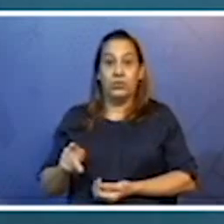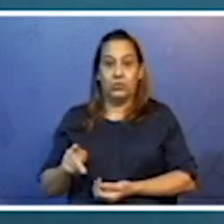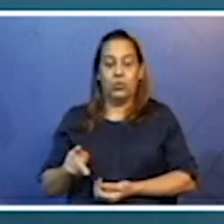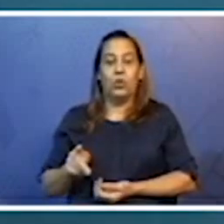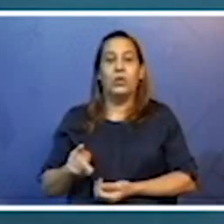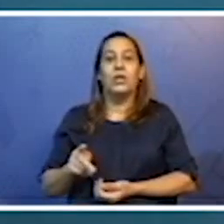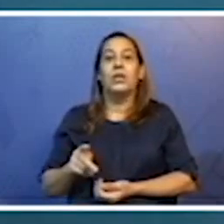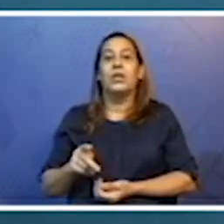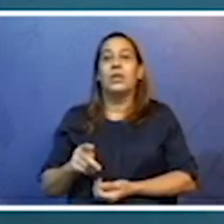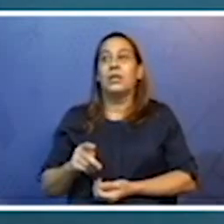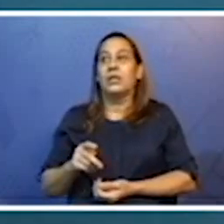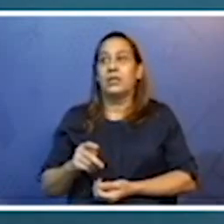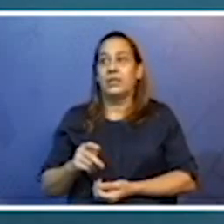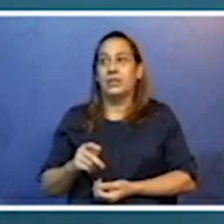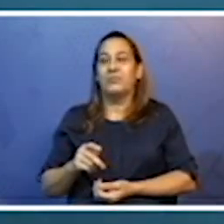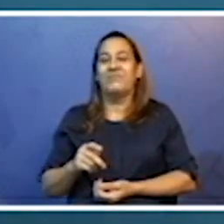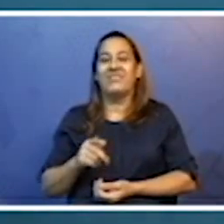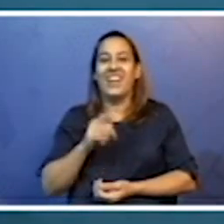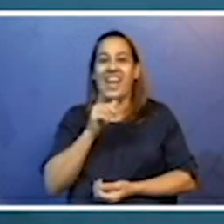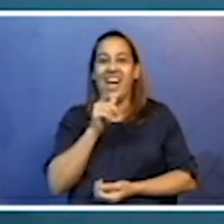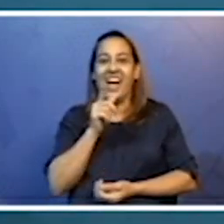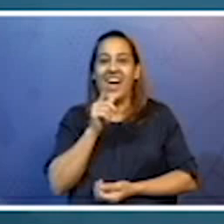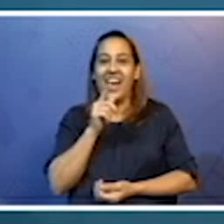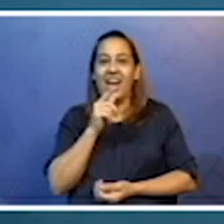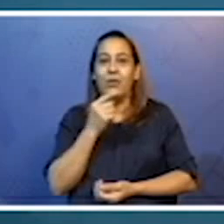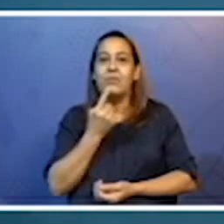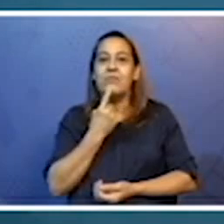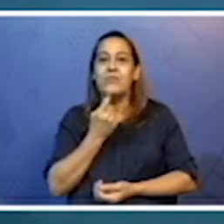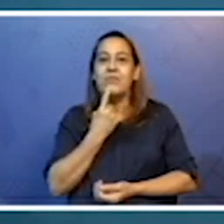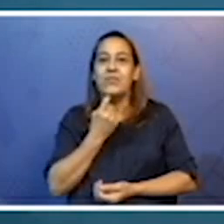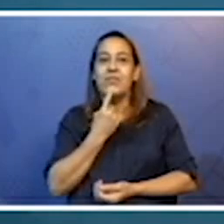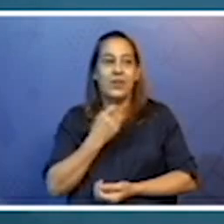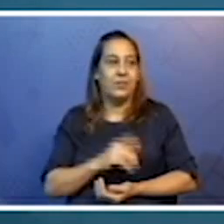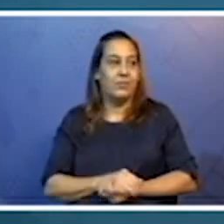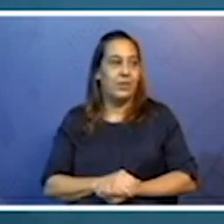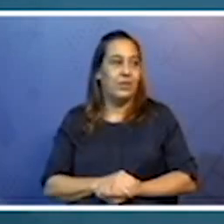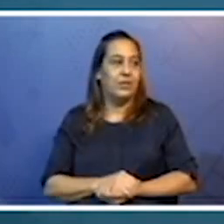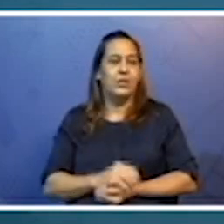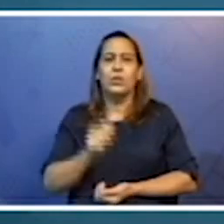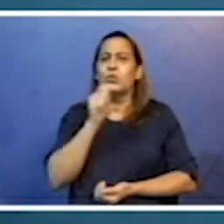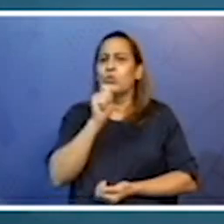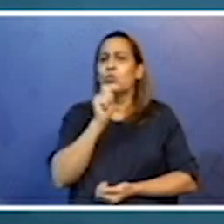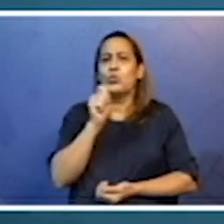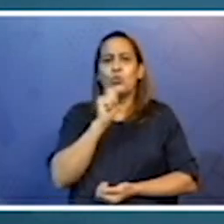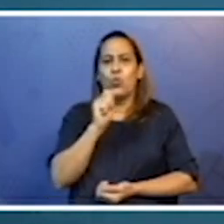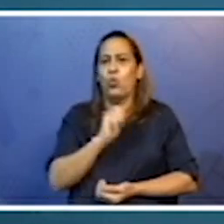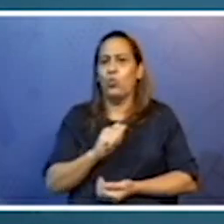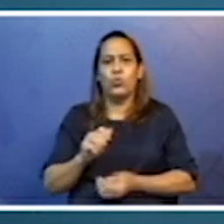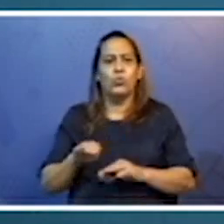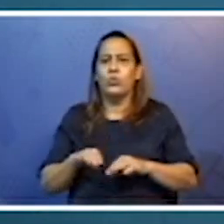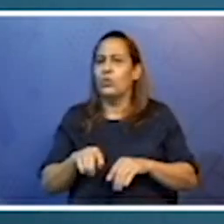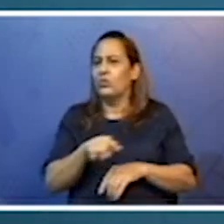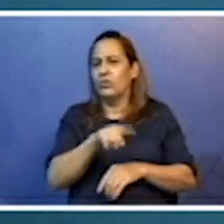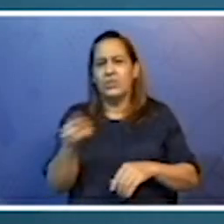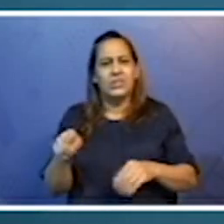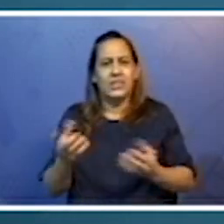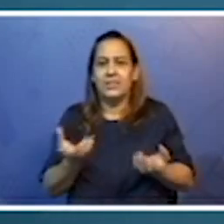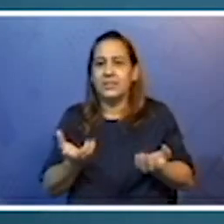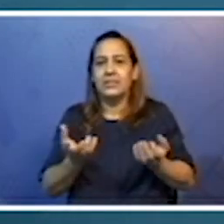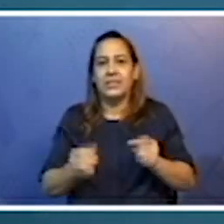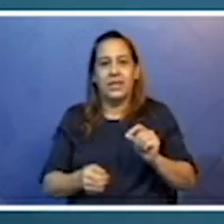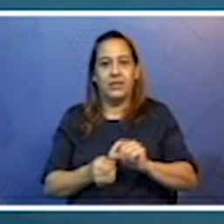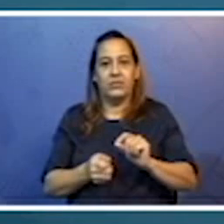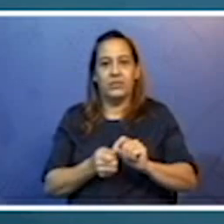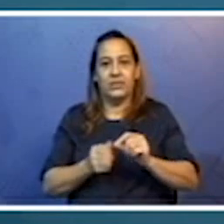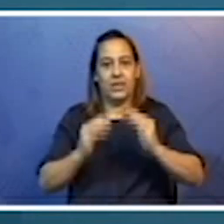que é isso, gente? Água com groselha, tá bom? Aí vocês podem pôr suco, o que vocês quiserem, que eu achei mais fácil